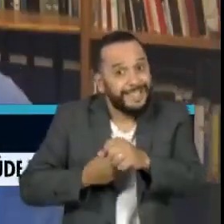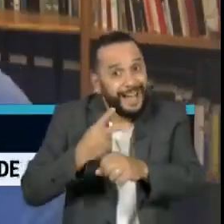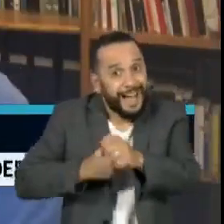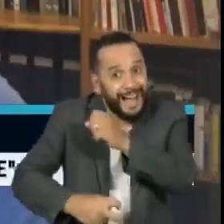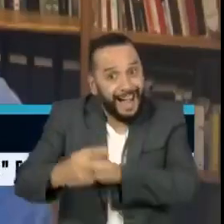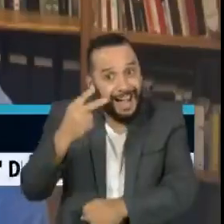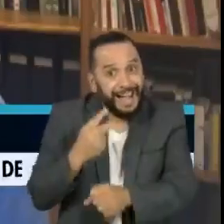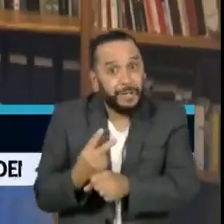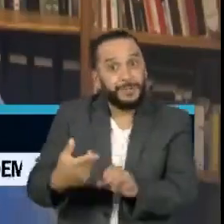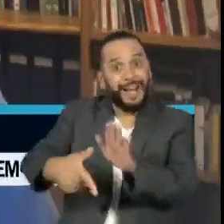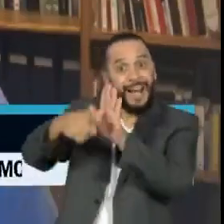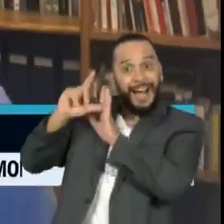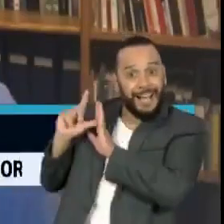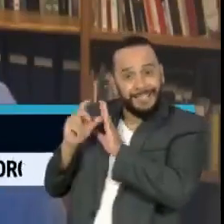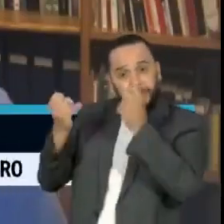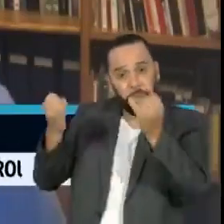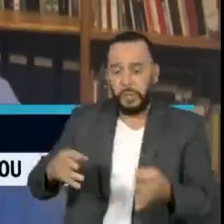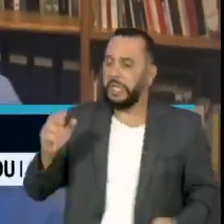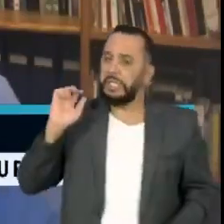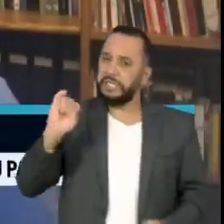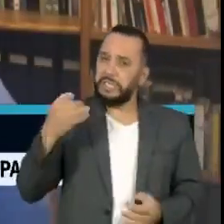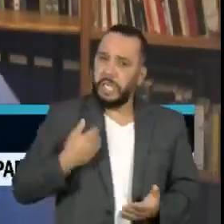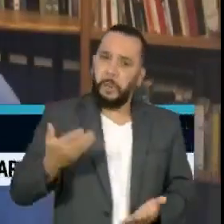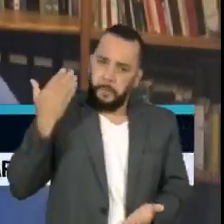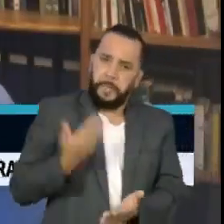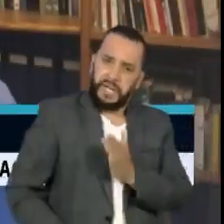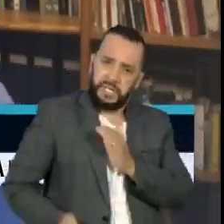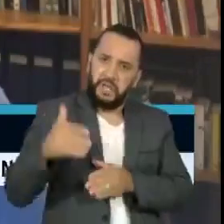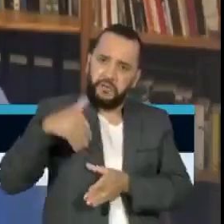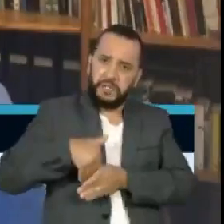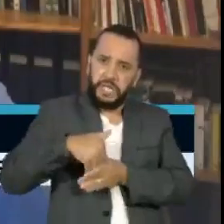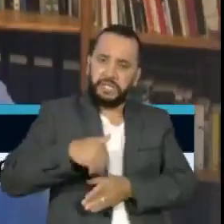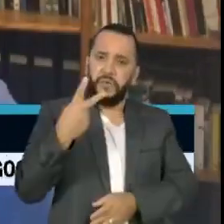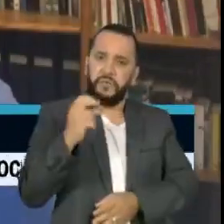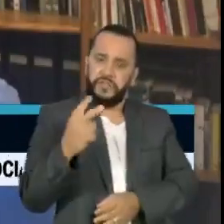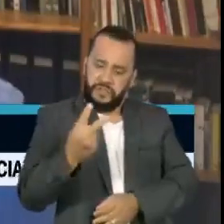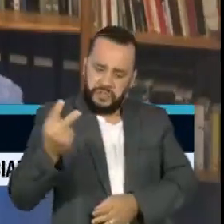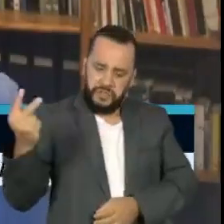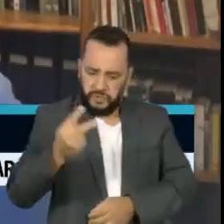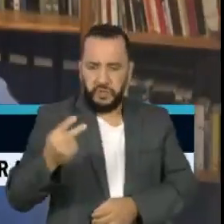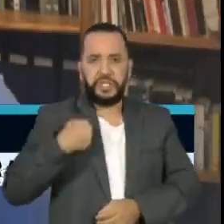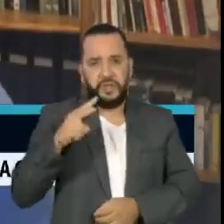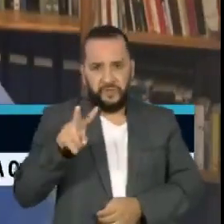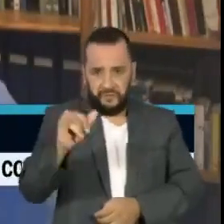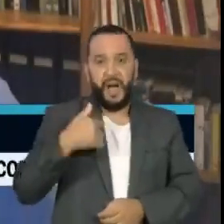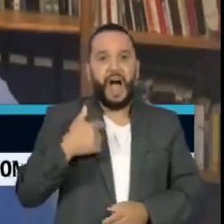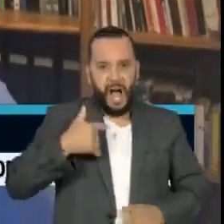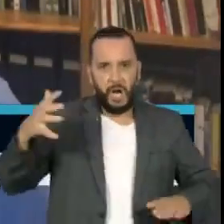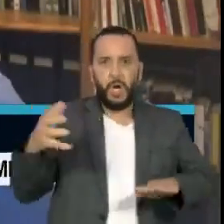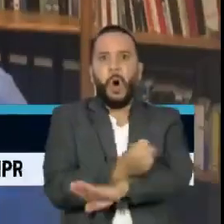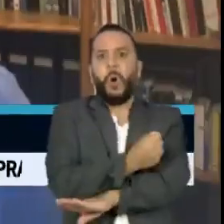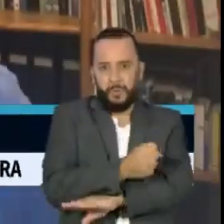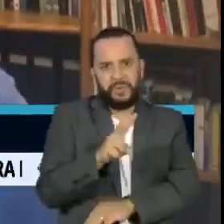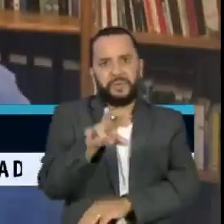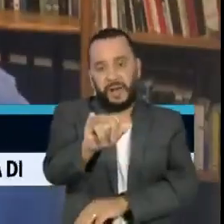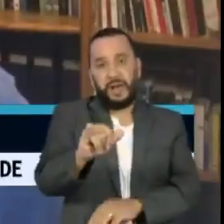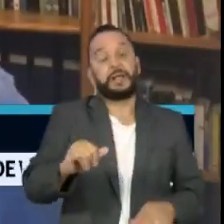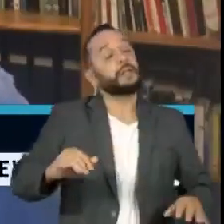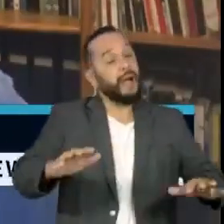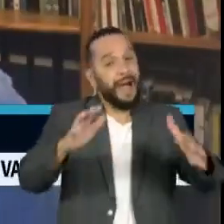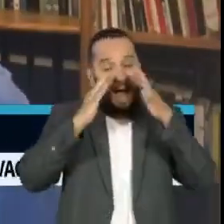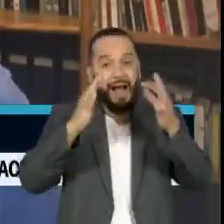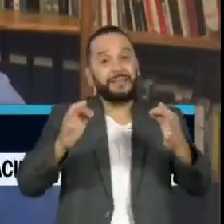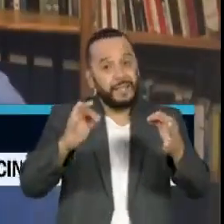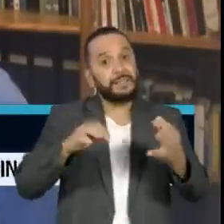se perder as eleições de 2022, dará um golpe de Estado. Isso coloca a nossa democracia em estado de